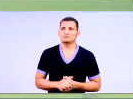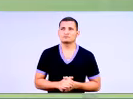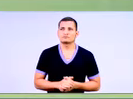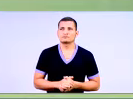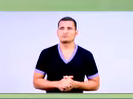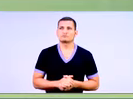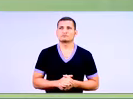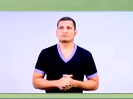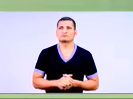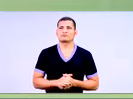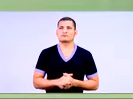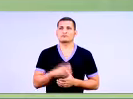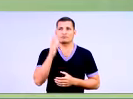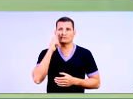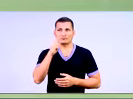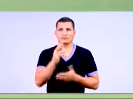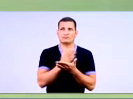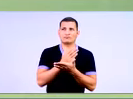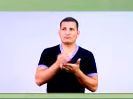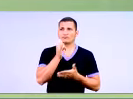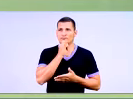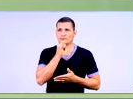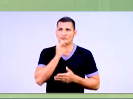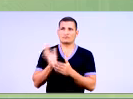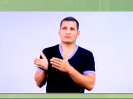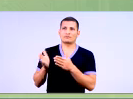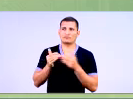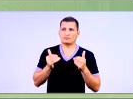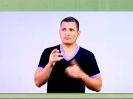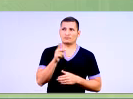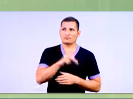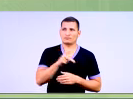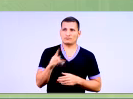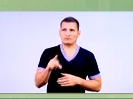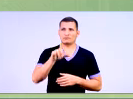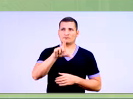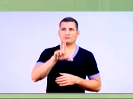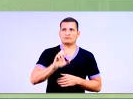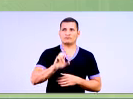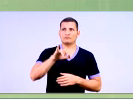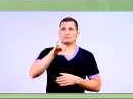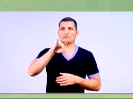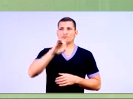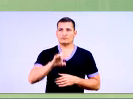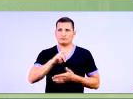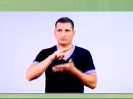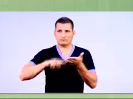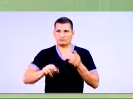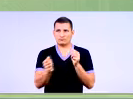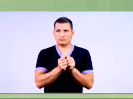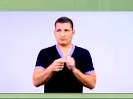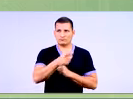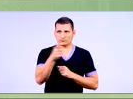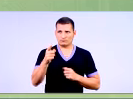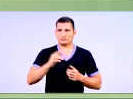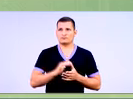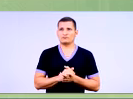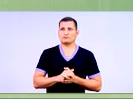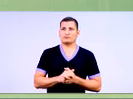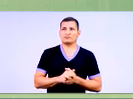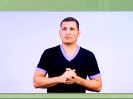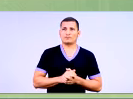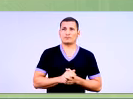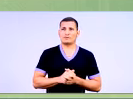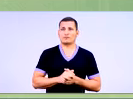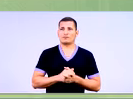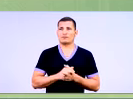Bem, nós vamos ver alguns exemplos e eu vou pedir para a professora Leide estar lendo com vocês. Muito bem, pessoal, vamos lá. No primeiro